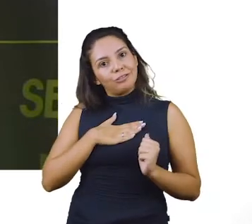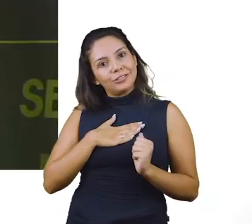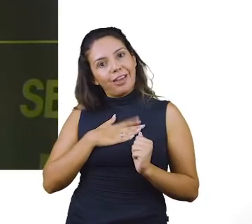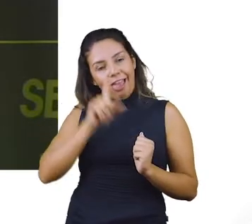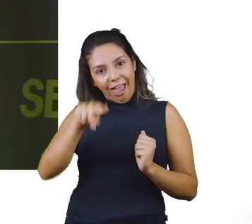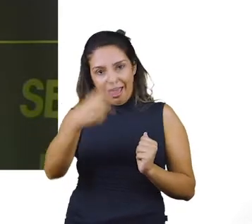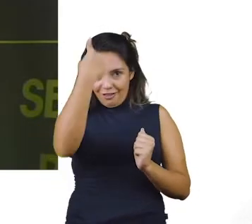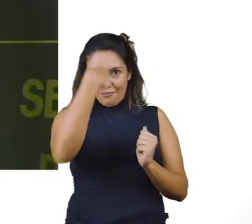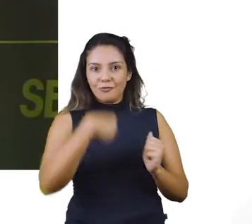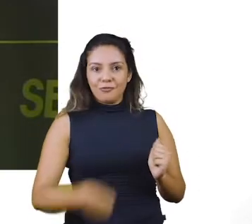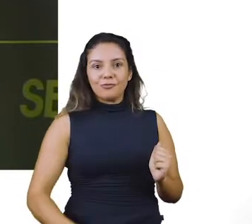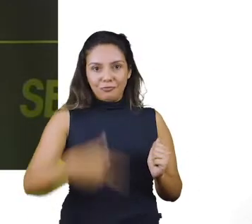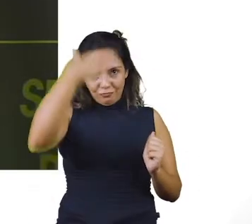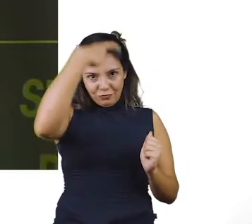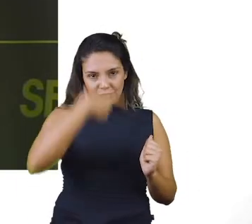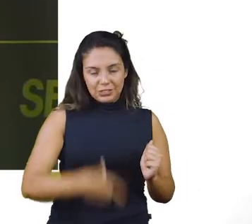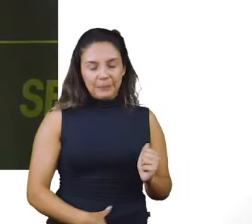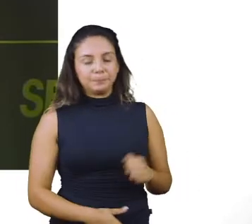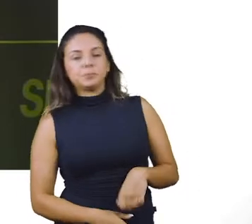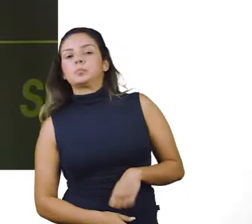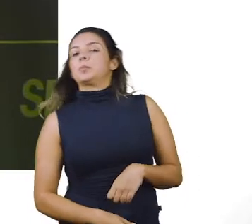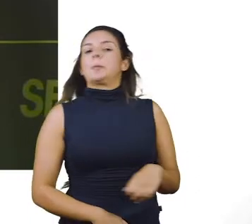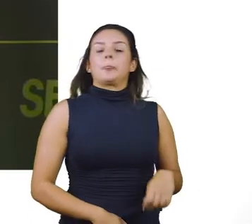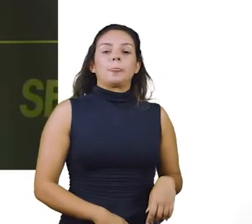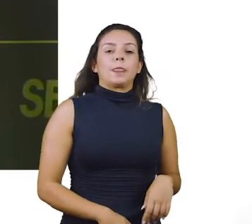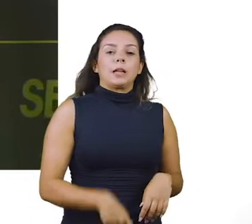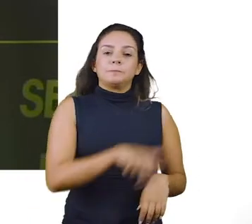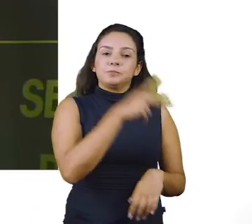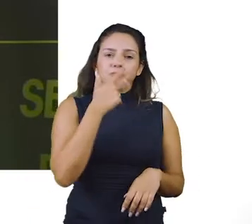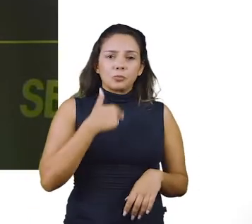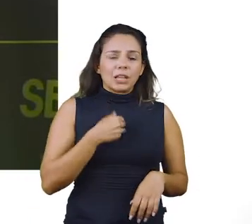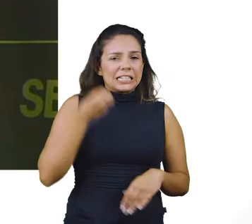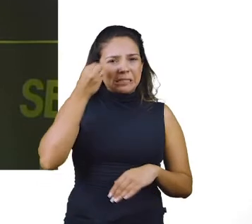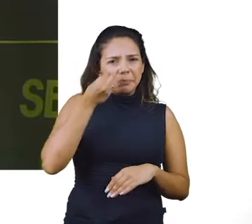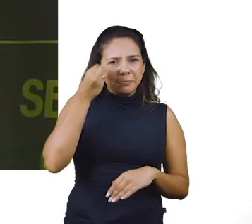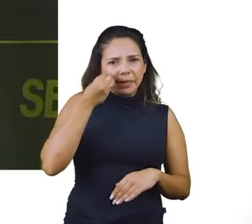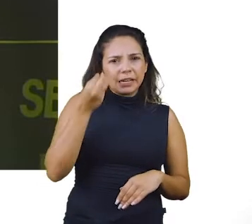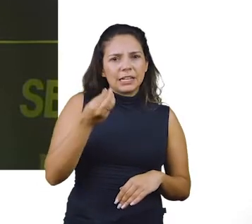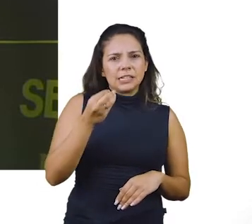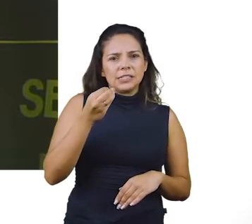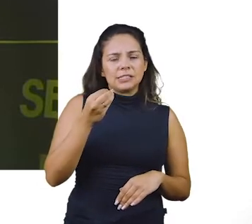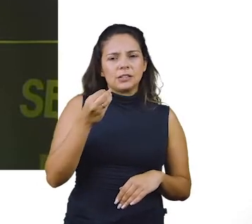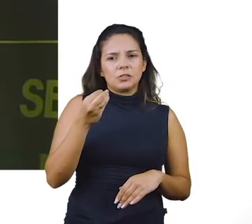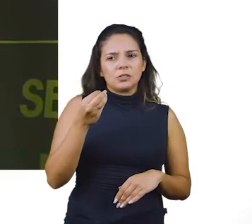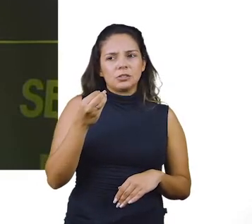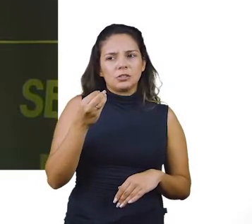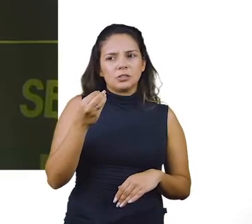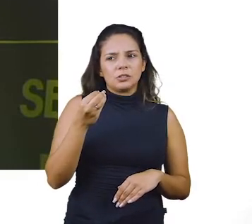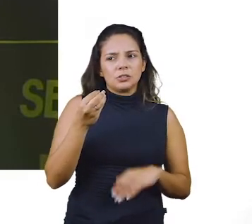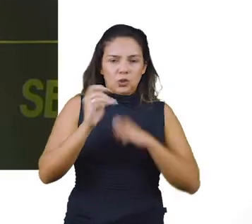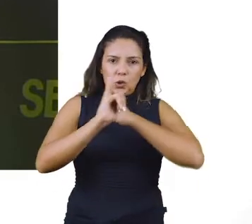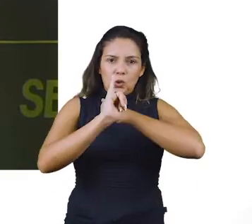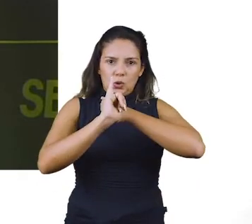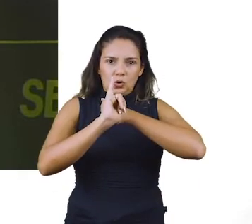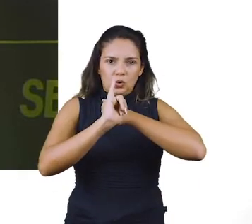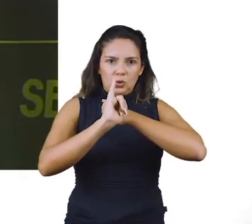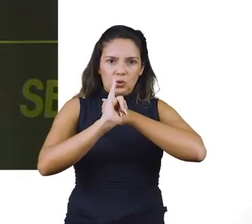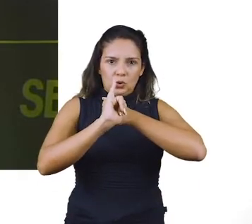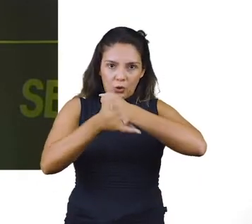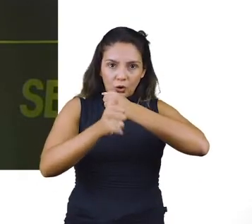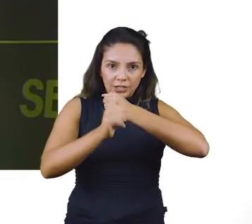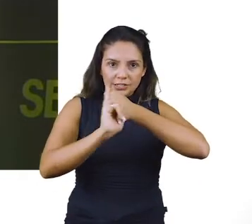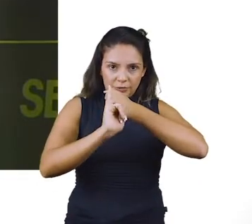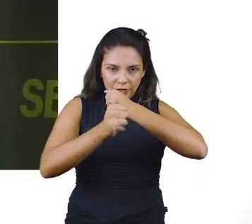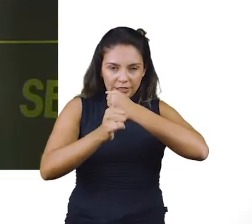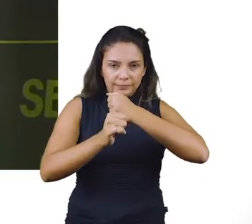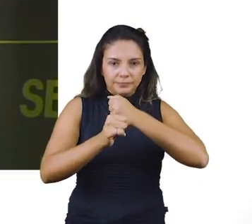como cronista foi fundamental na minha vida, como escritor e como ser humano, porque durante 14 anos eu